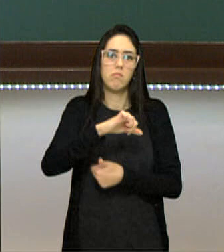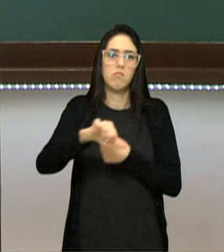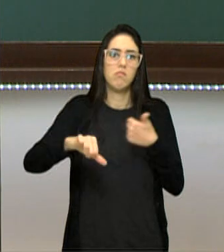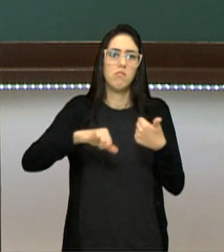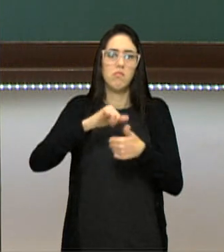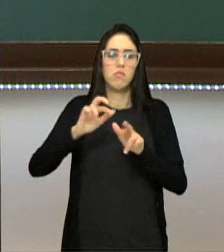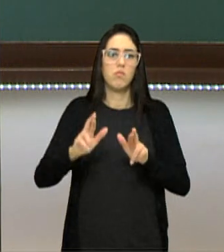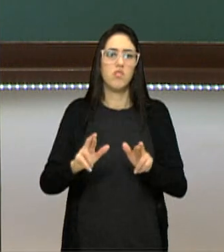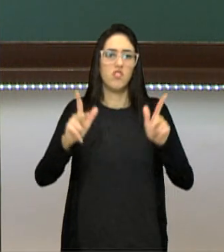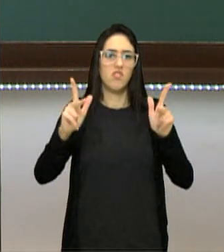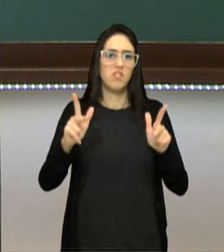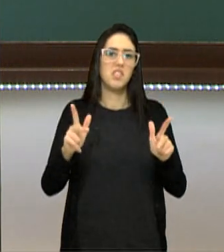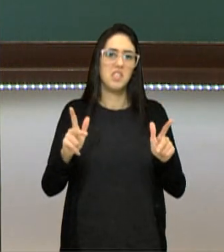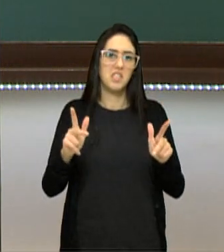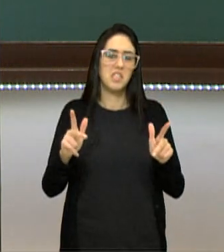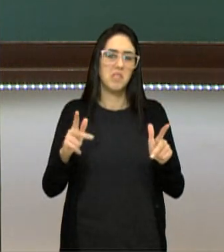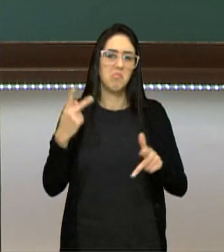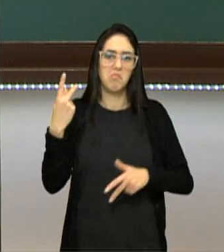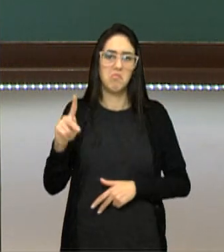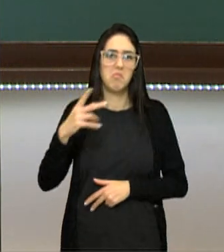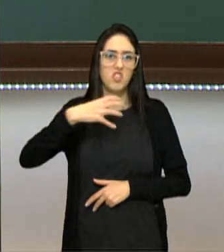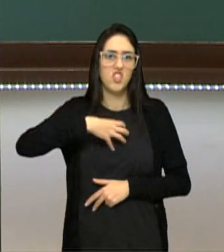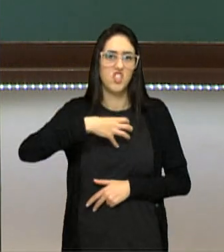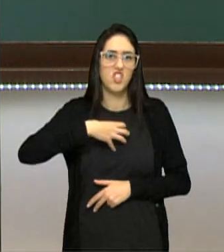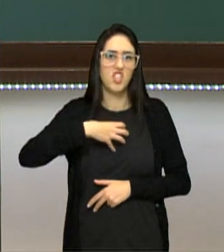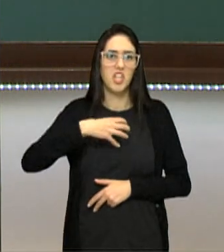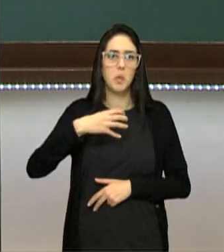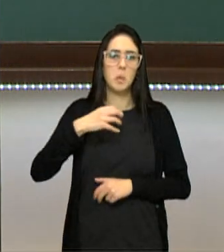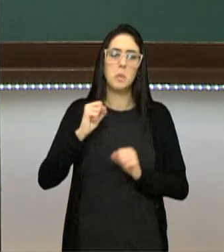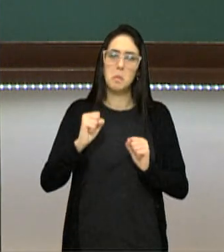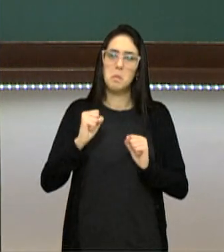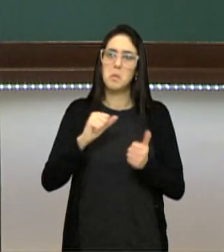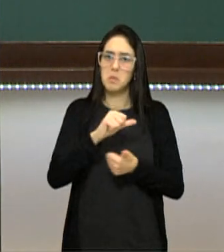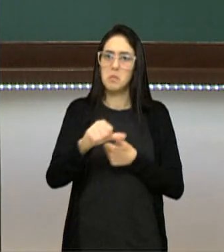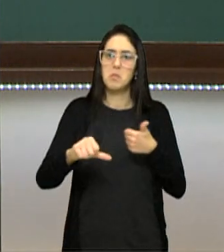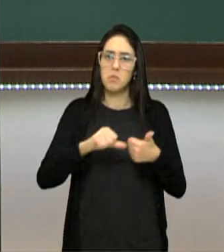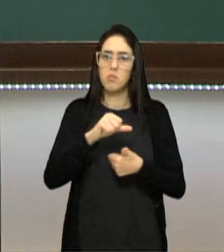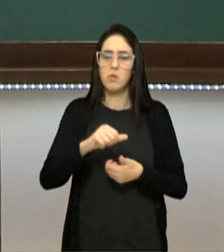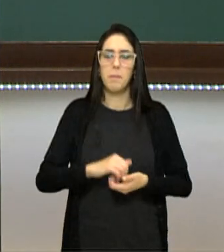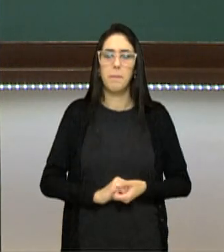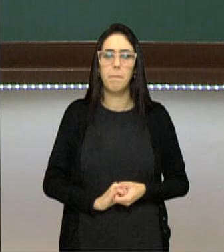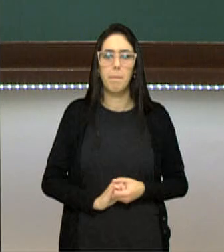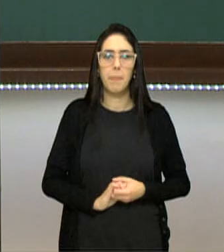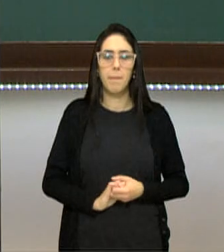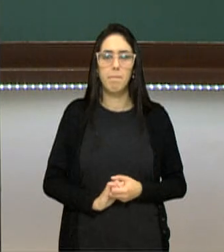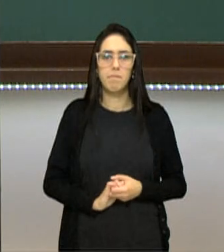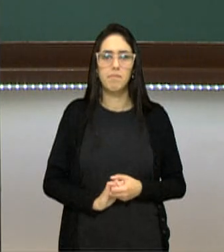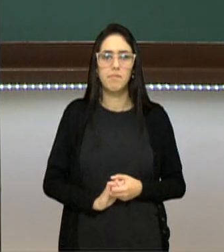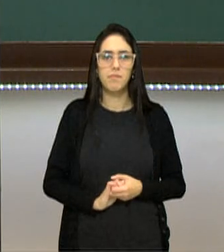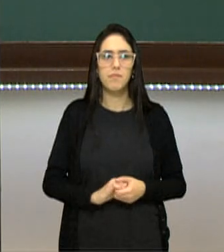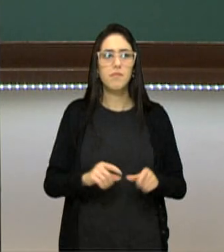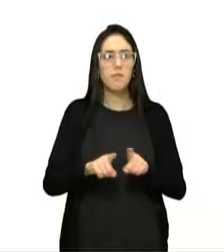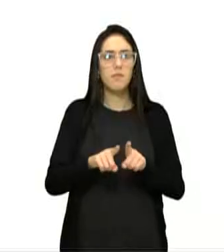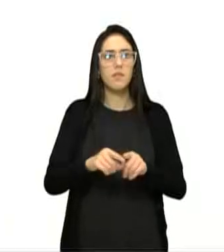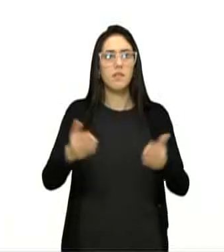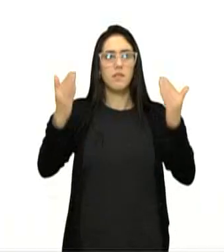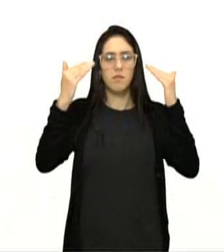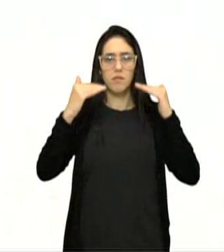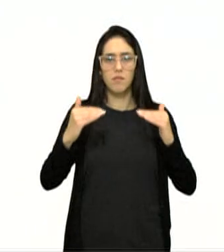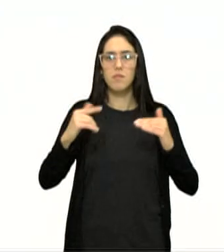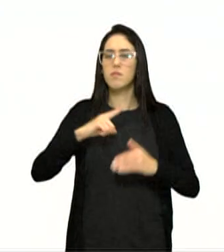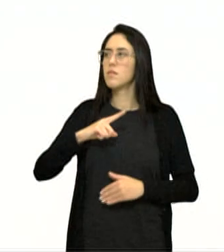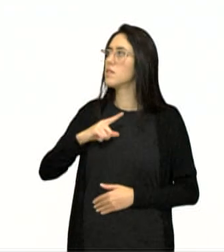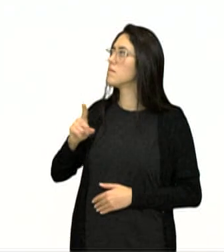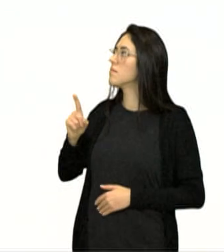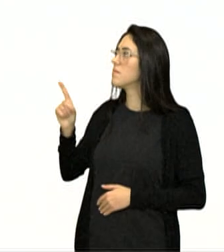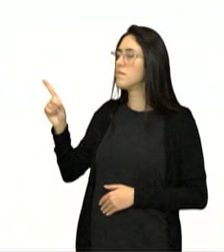de alteração morfológica, fisiológica na pessoa de um modo geral. Temos aqui o processo chamado de